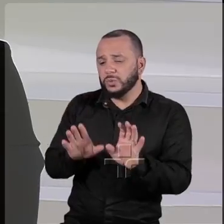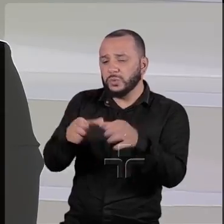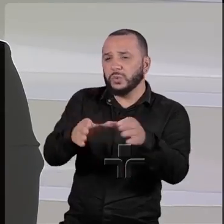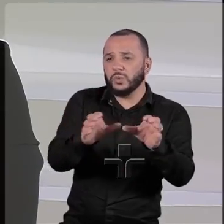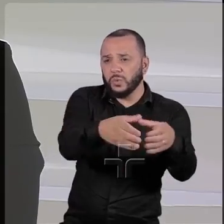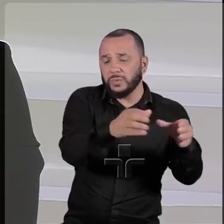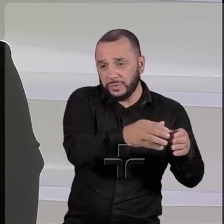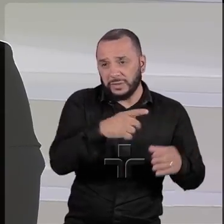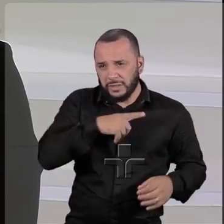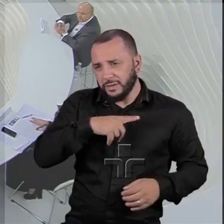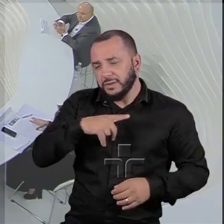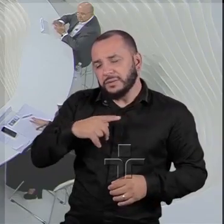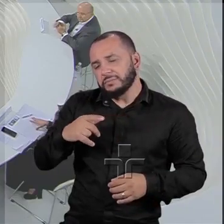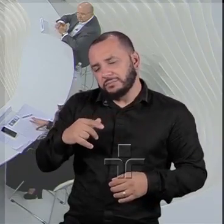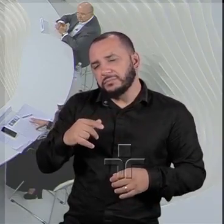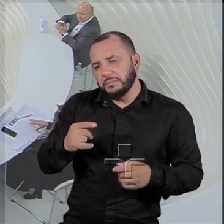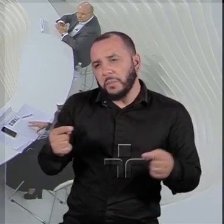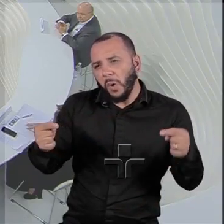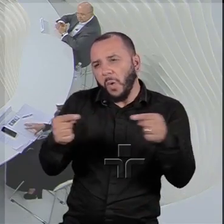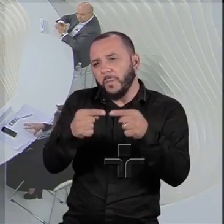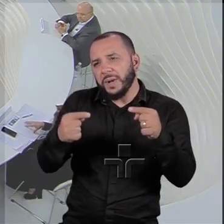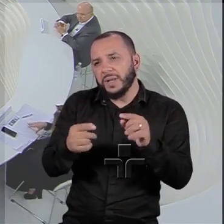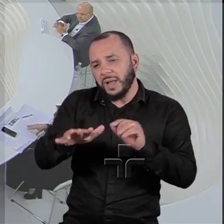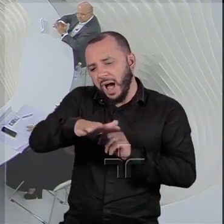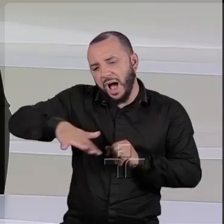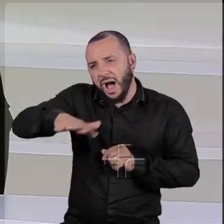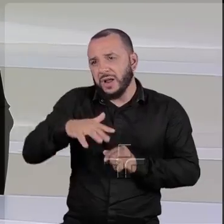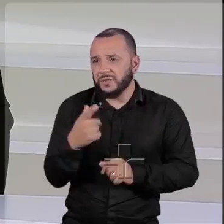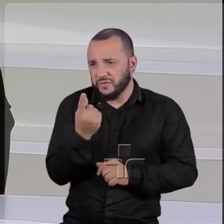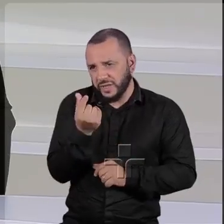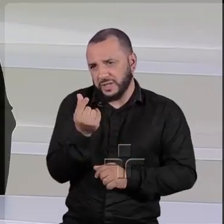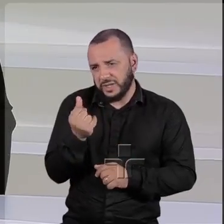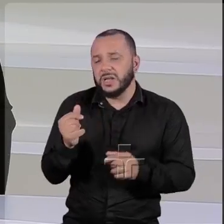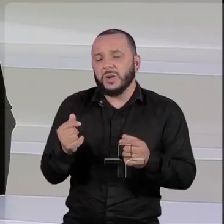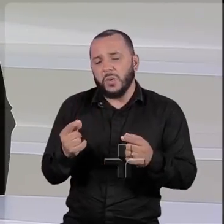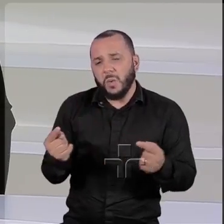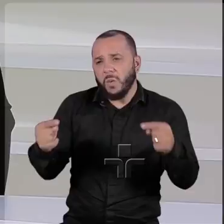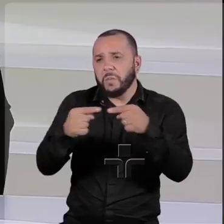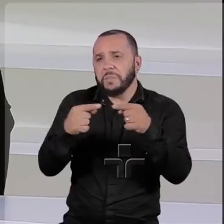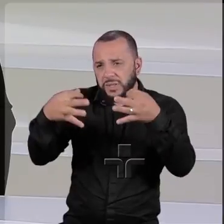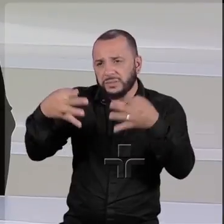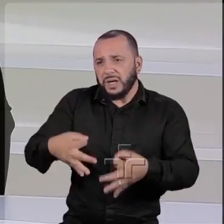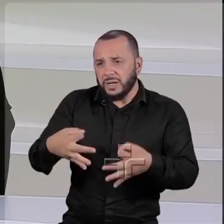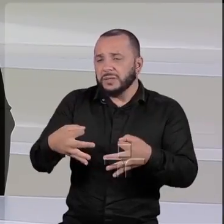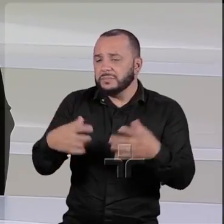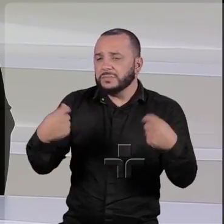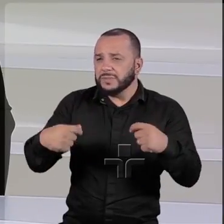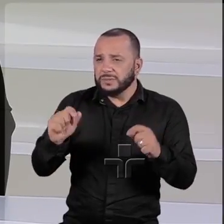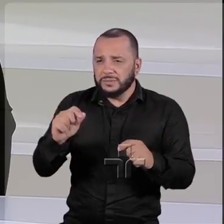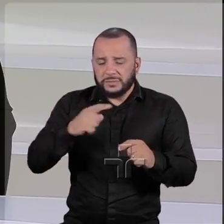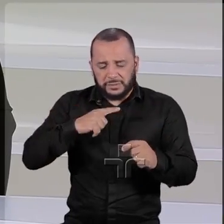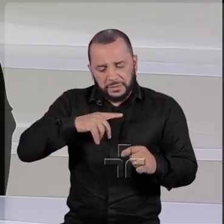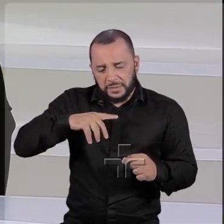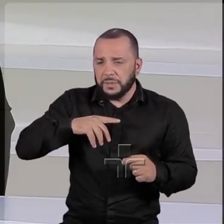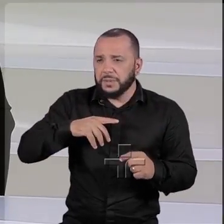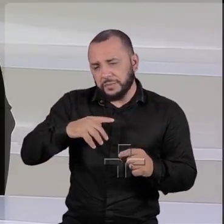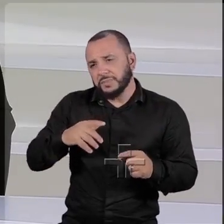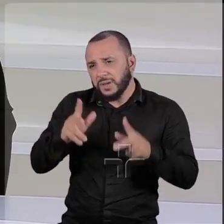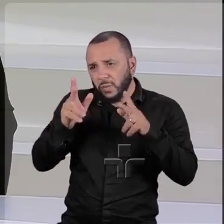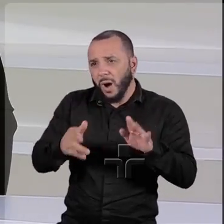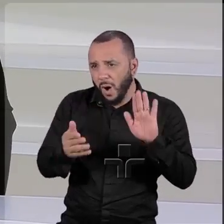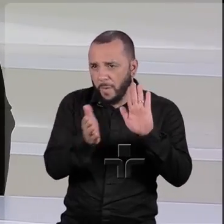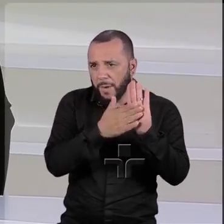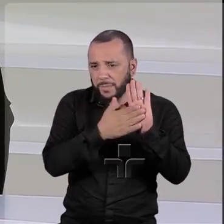vista financeiro, eu acho que seria o ideal. Né? Quando a gente pensa em reorganização das finanças, é isso mesmo. Tem que passar por isso. Agora, eu